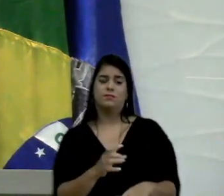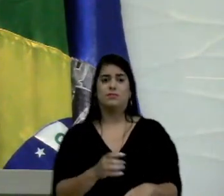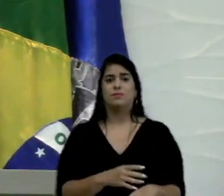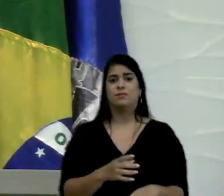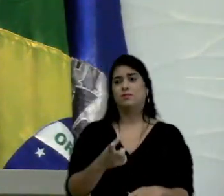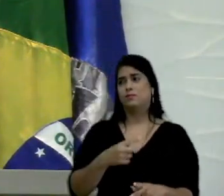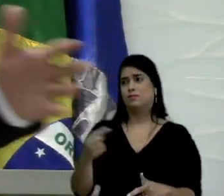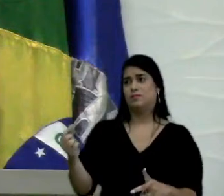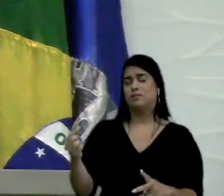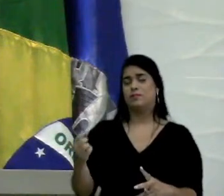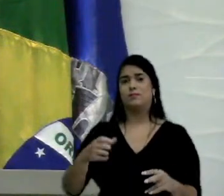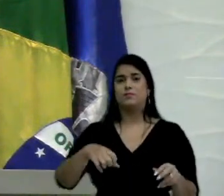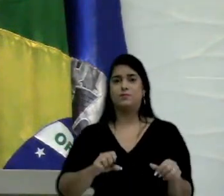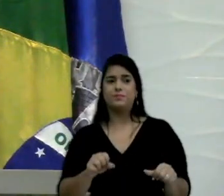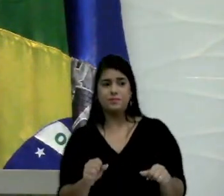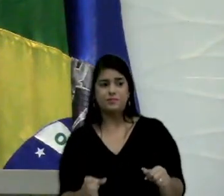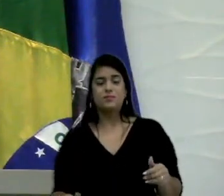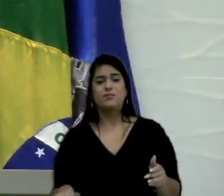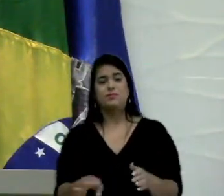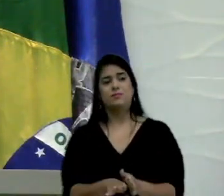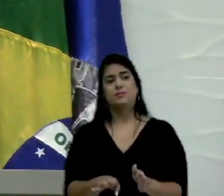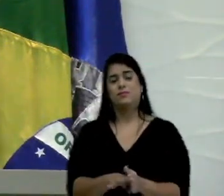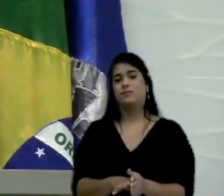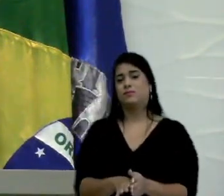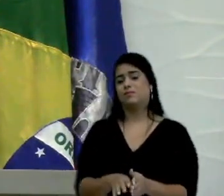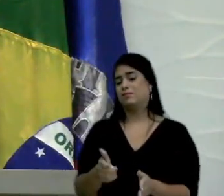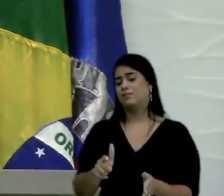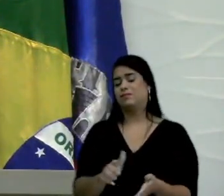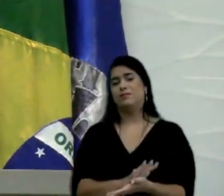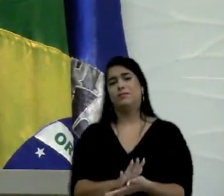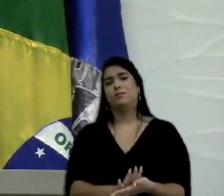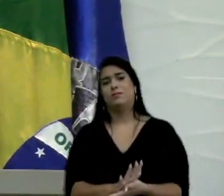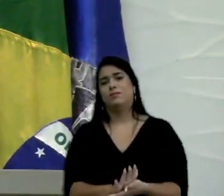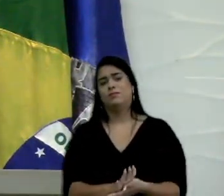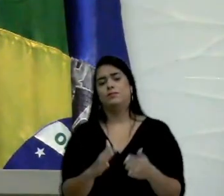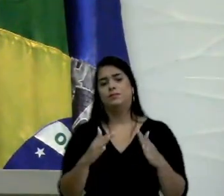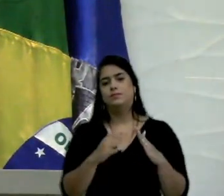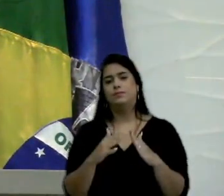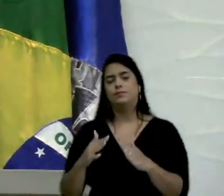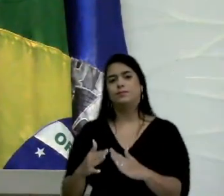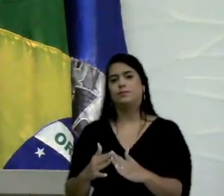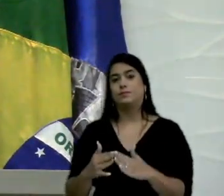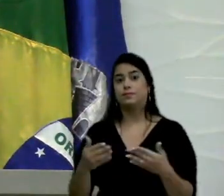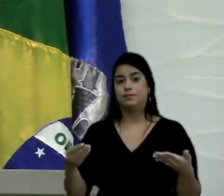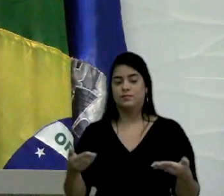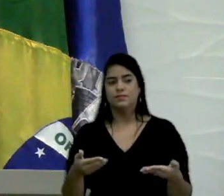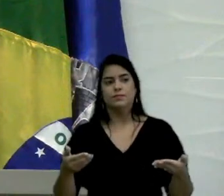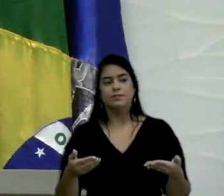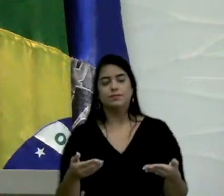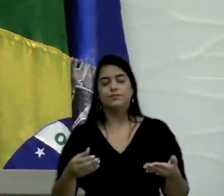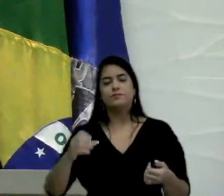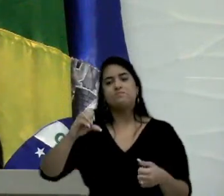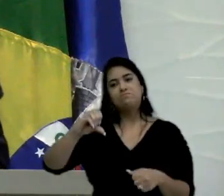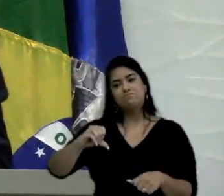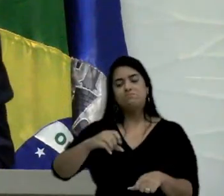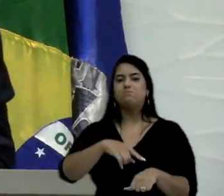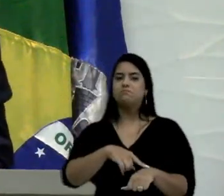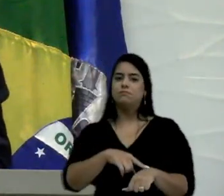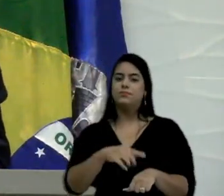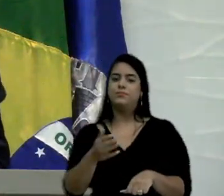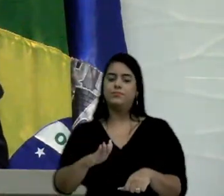casa e quando chegar não tem mais nada em casa eu tava agora por coincidência por volta de 9 9:20